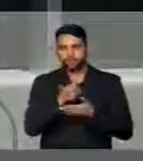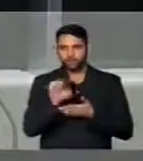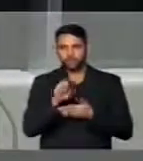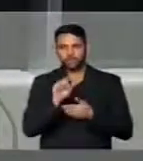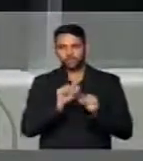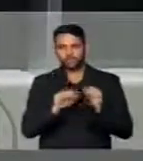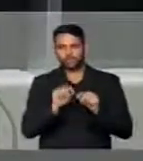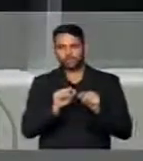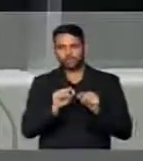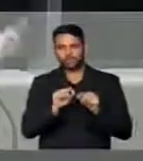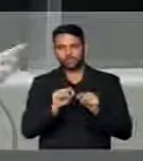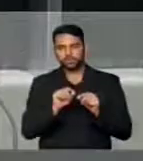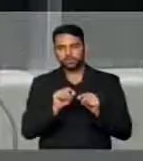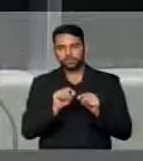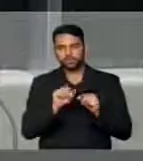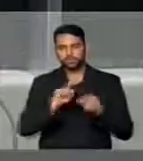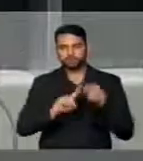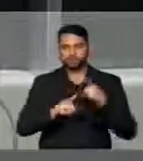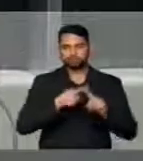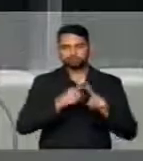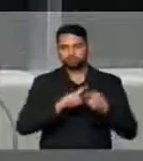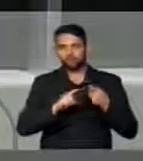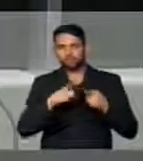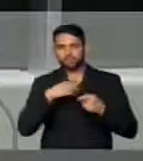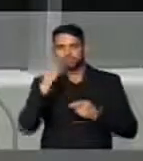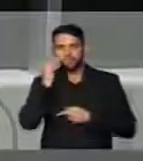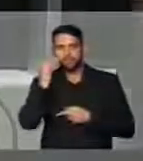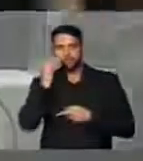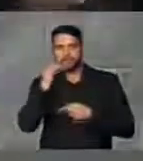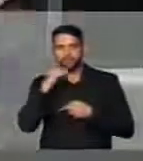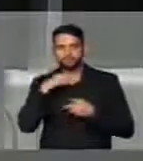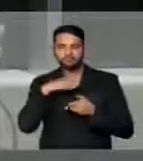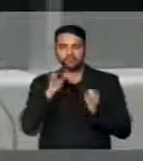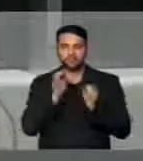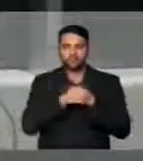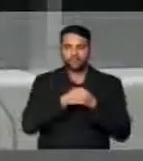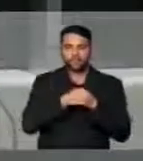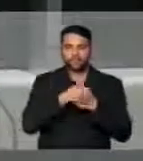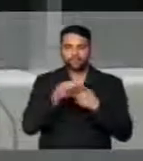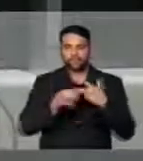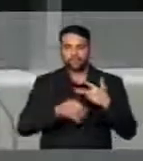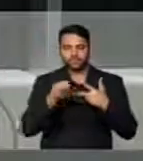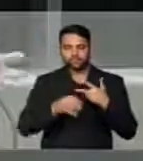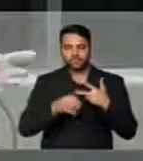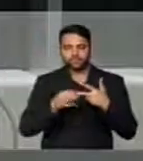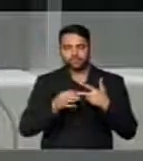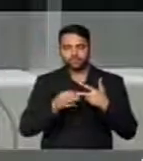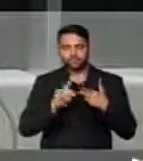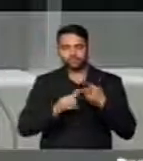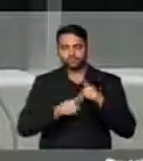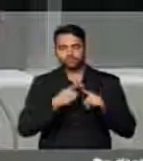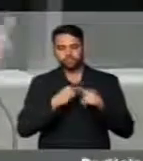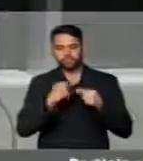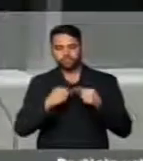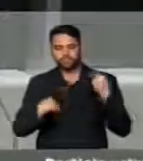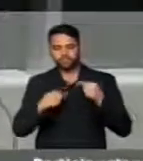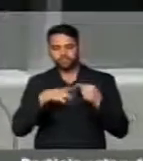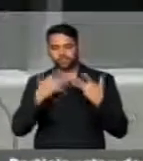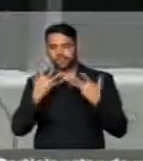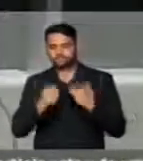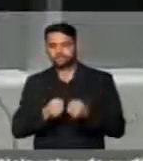de armação ou de tentar imputar ao Poder Judiciário um conluio com a oposição não vai